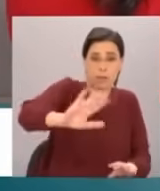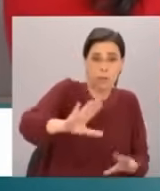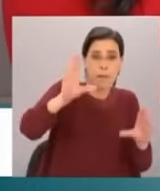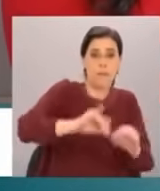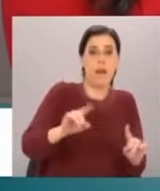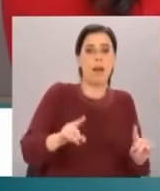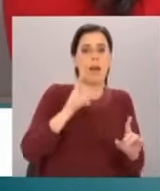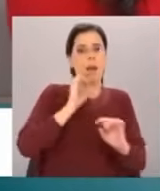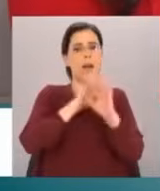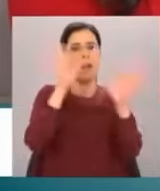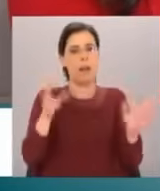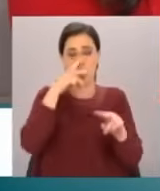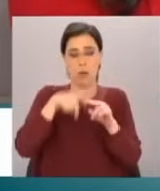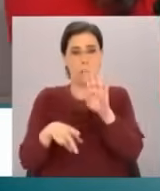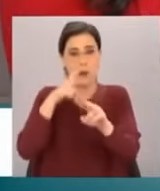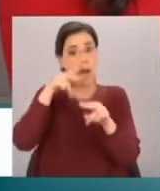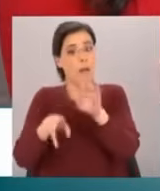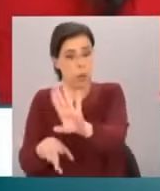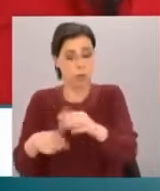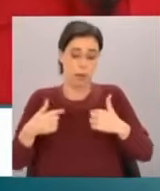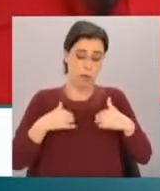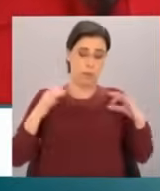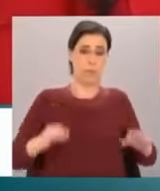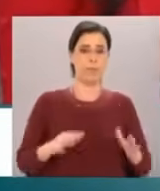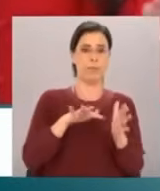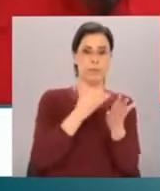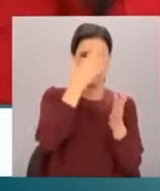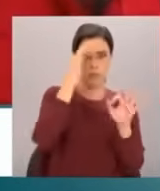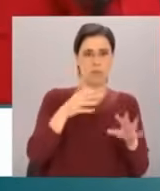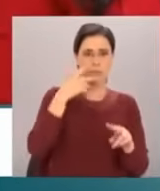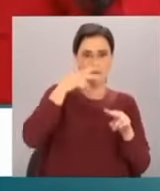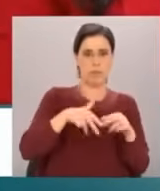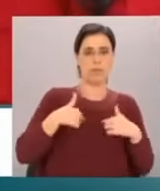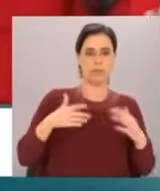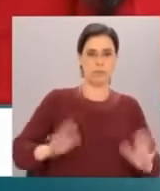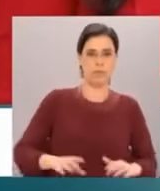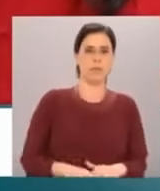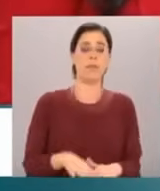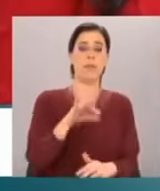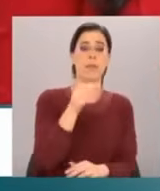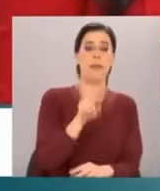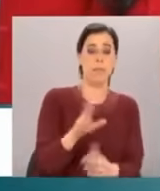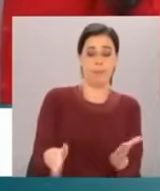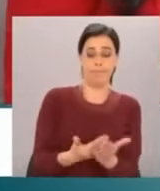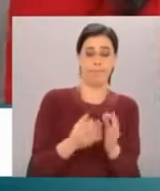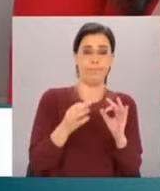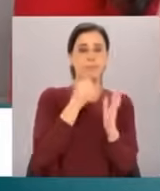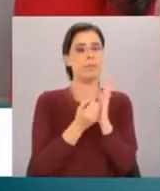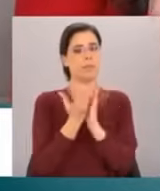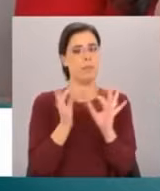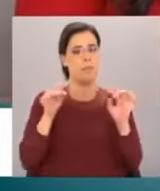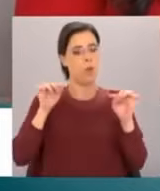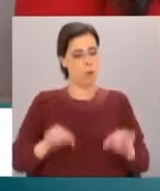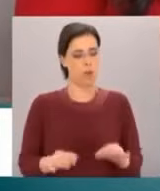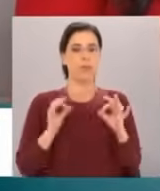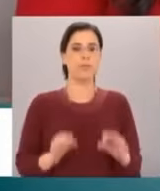Eu também não entendi também não estou te faz aqui a concluir que agradeço como interrompa o pai apresentou a faca esta medida que